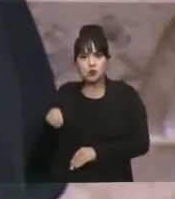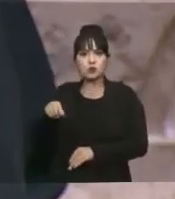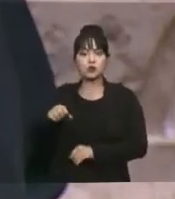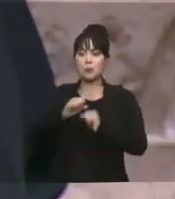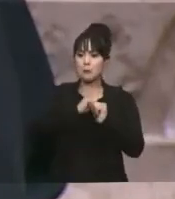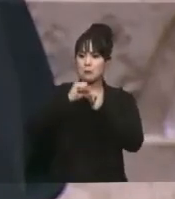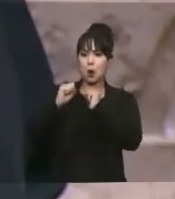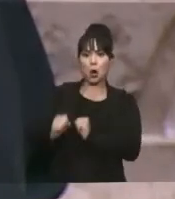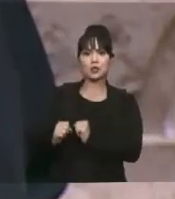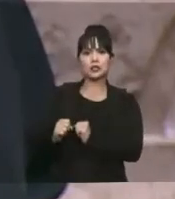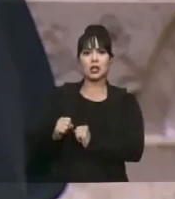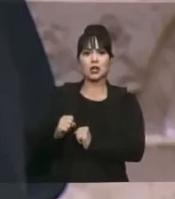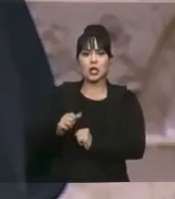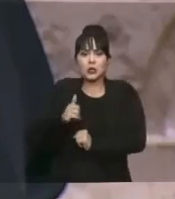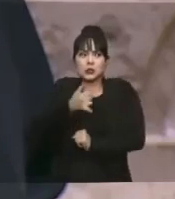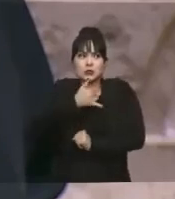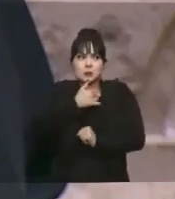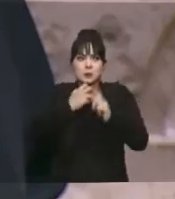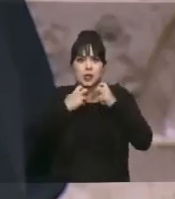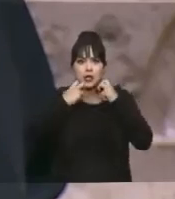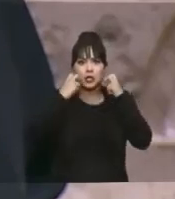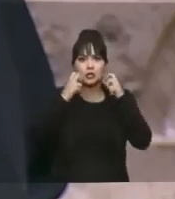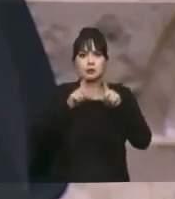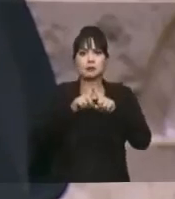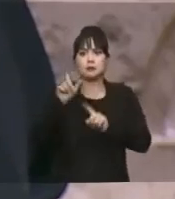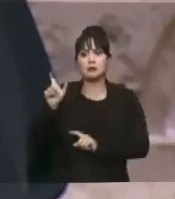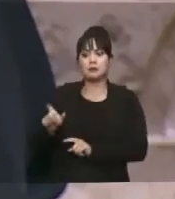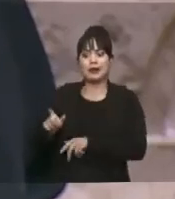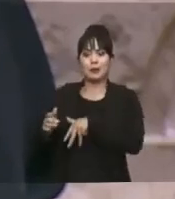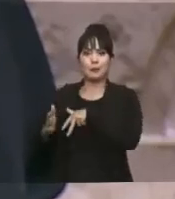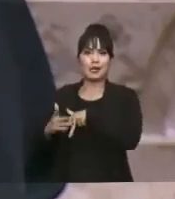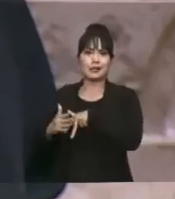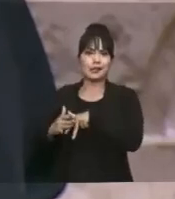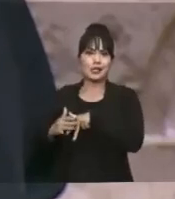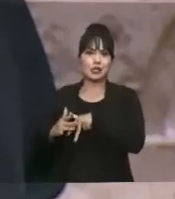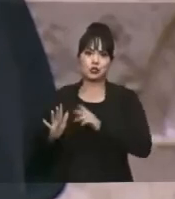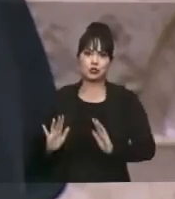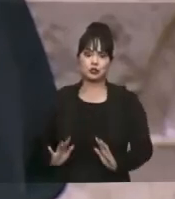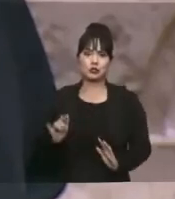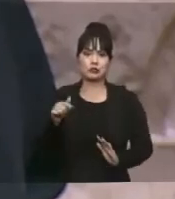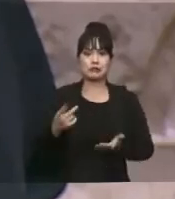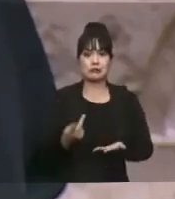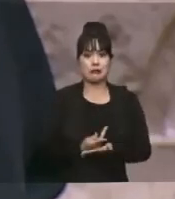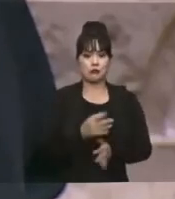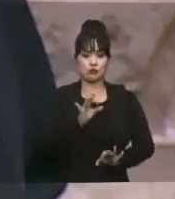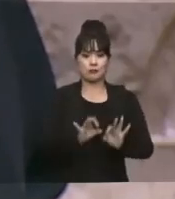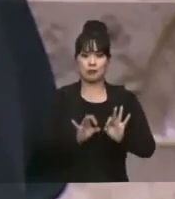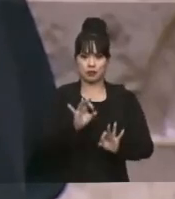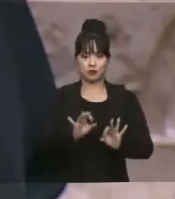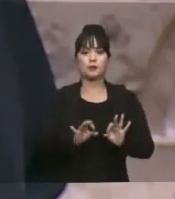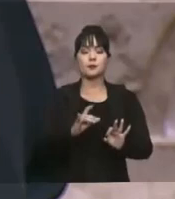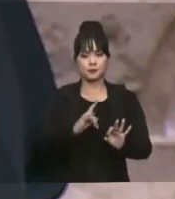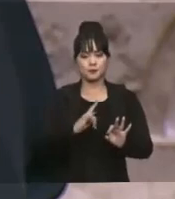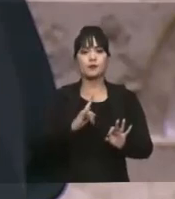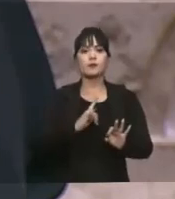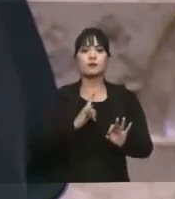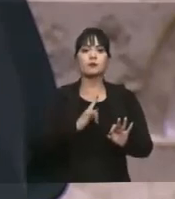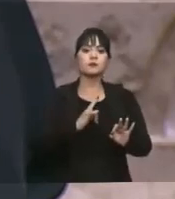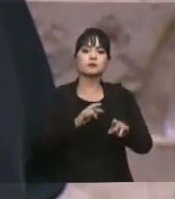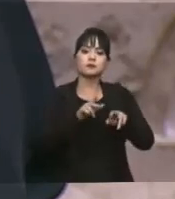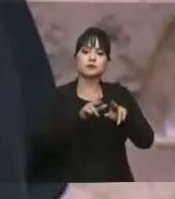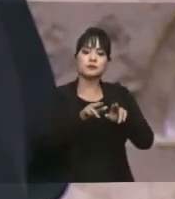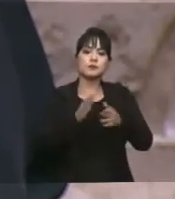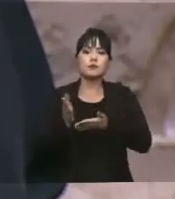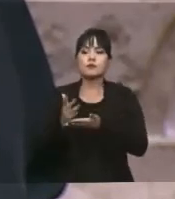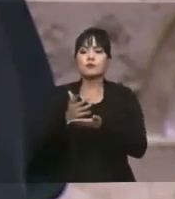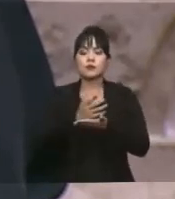implicava constrangimento inegável para o paciente. No caso, para posto em julgamento, tem-se igualmente coleta